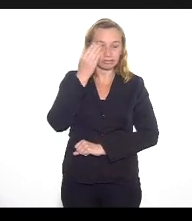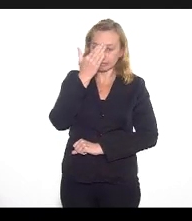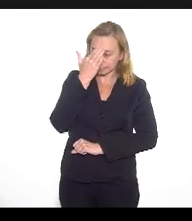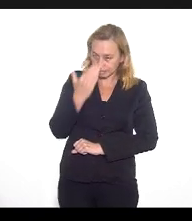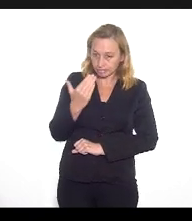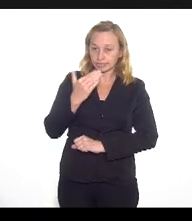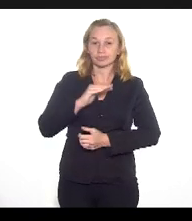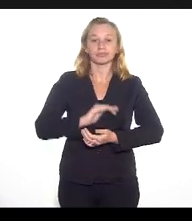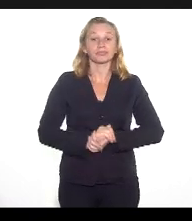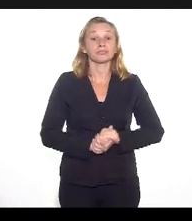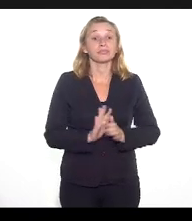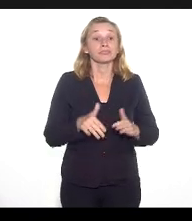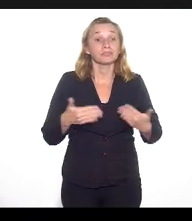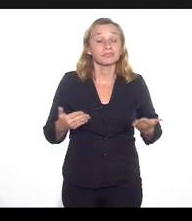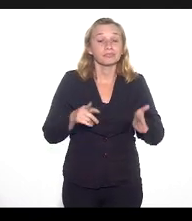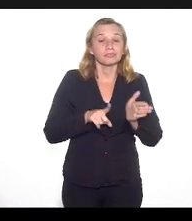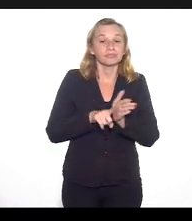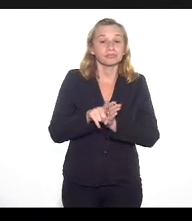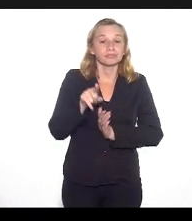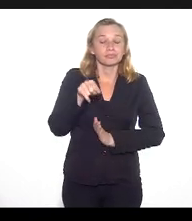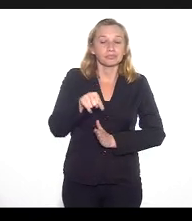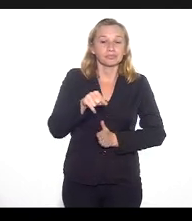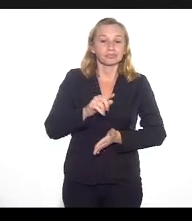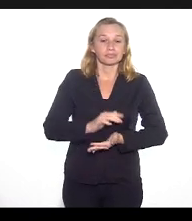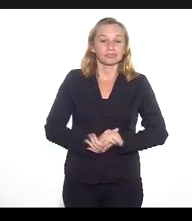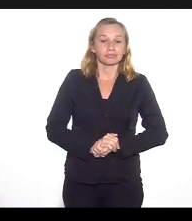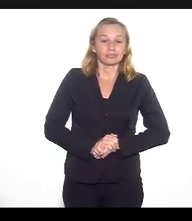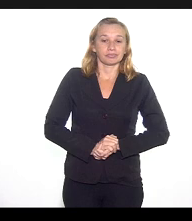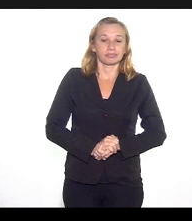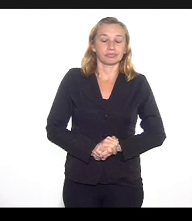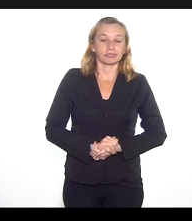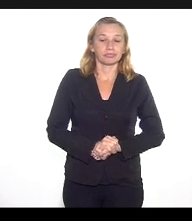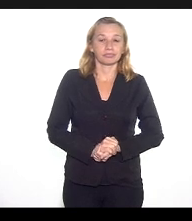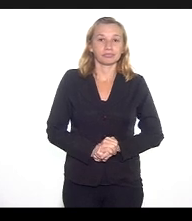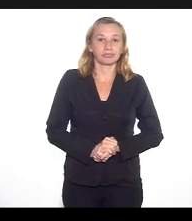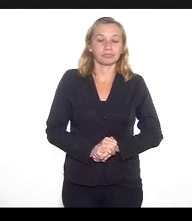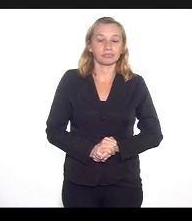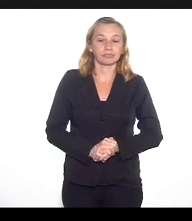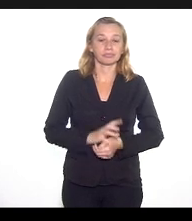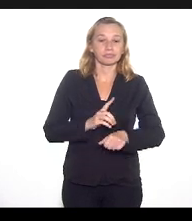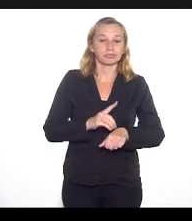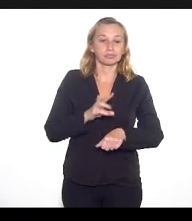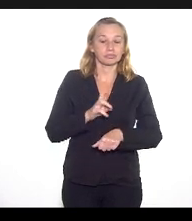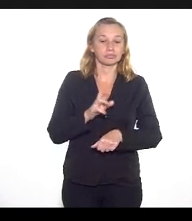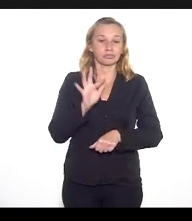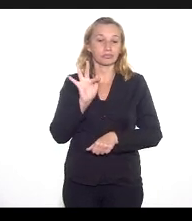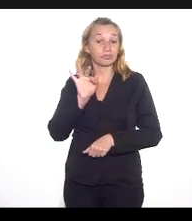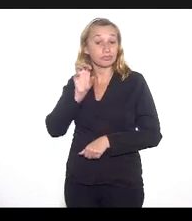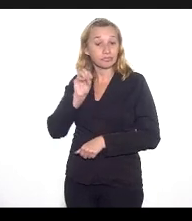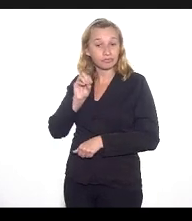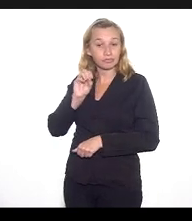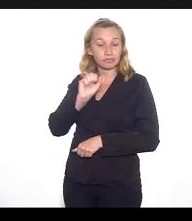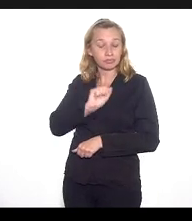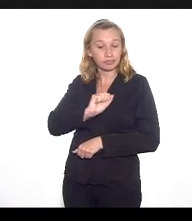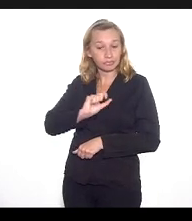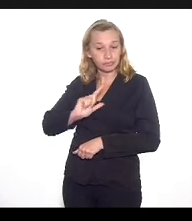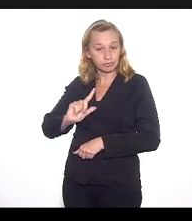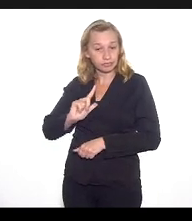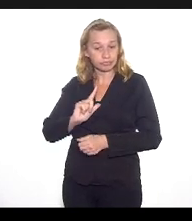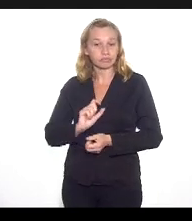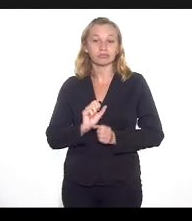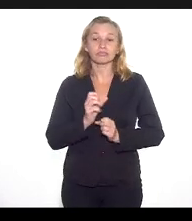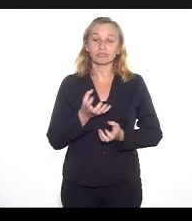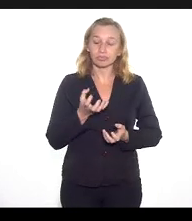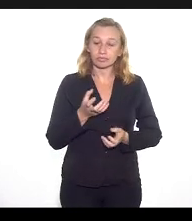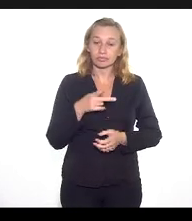agradeço. Então, vou perguntar aqui ao doutor Flávio da Shell, se